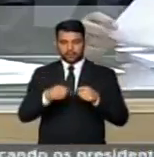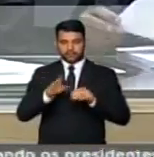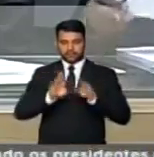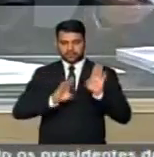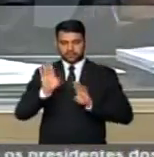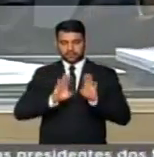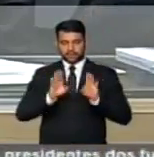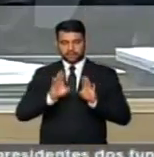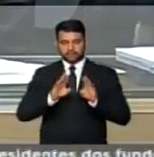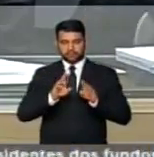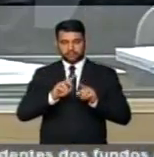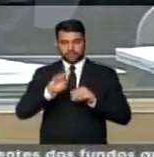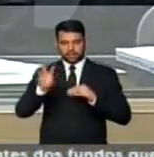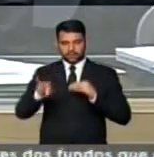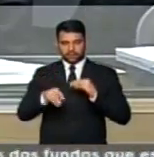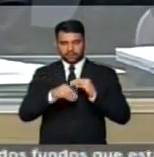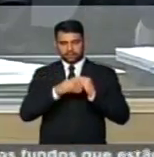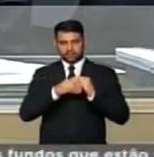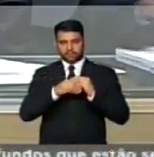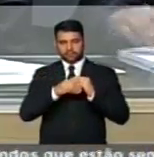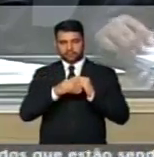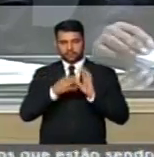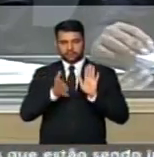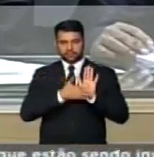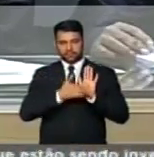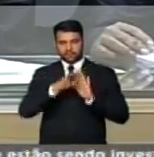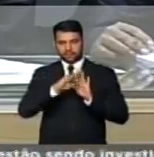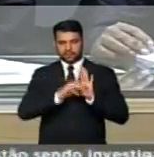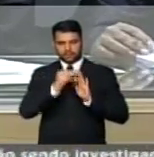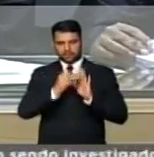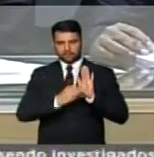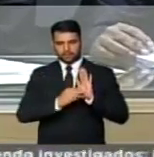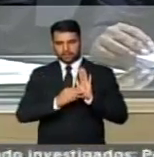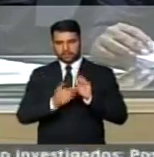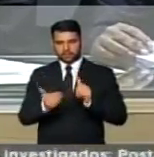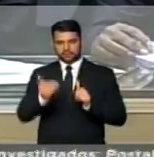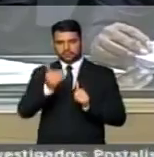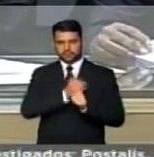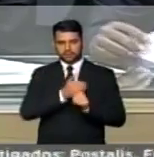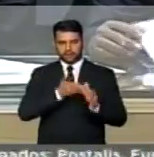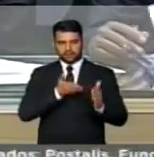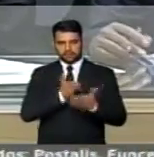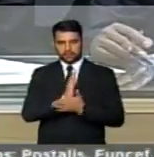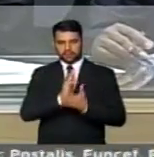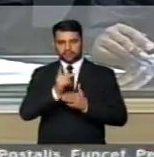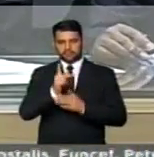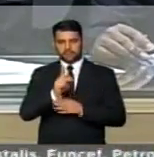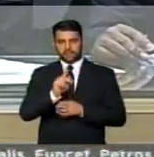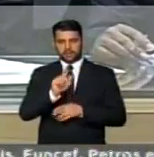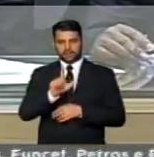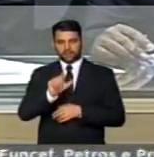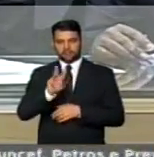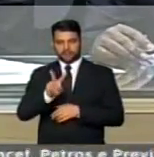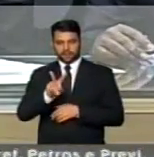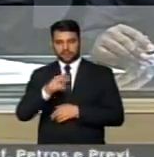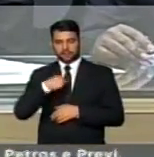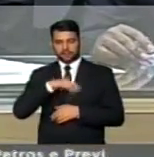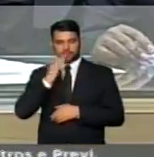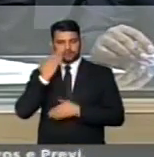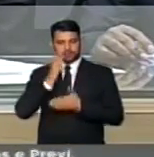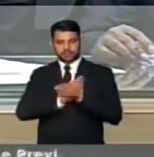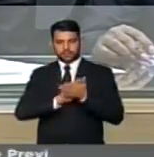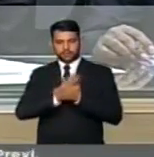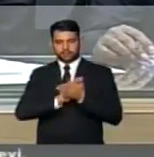o destaque para reintroduzir a matéria da MP em substituição aprovada ao PLV. Então, nós não entendemos